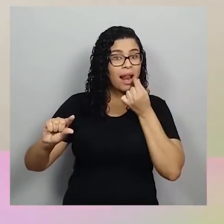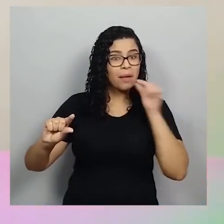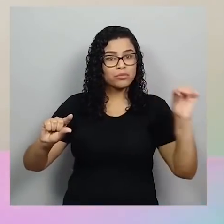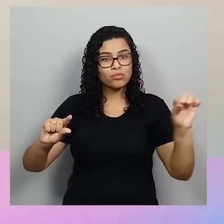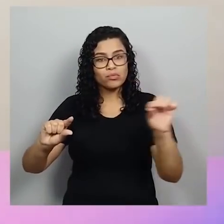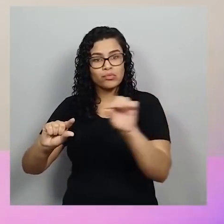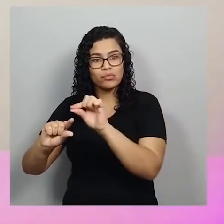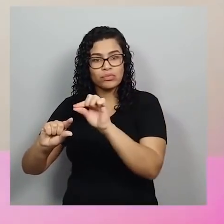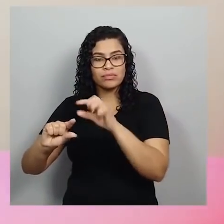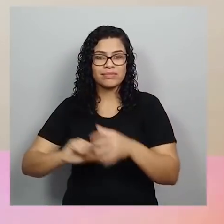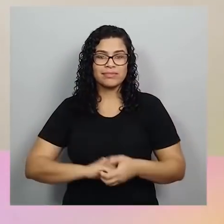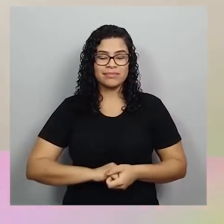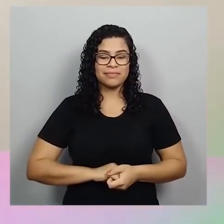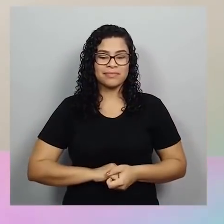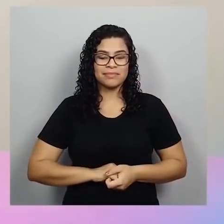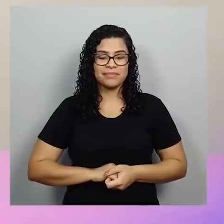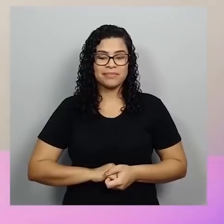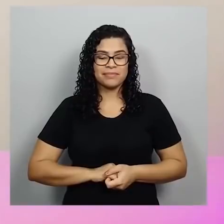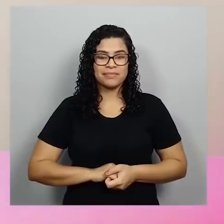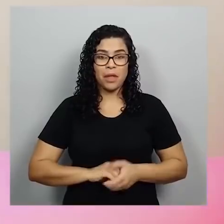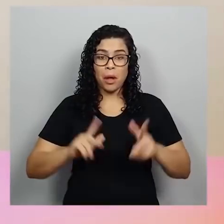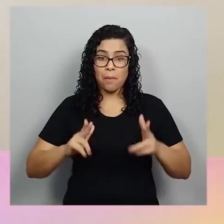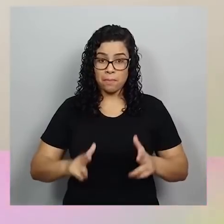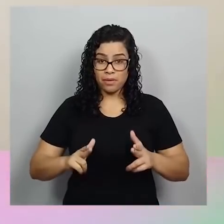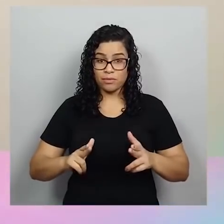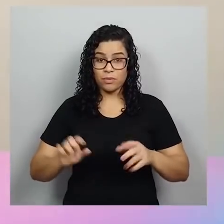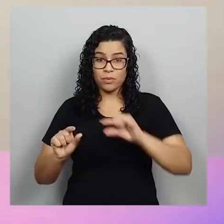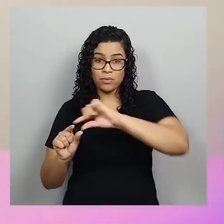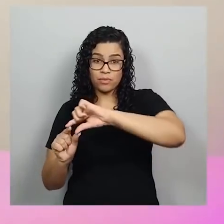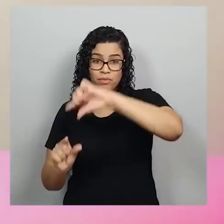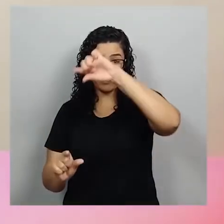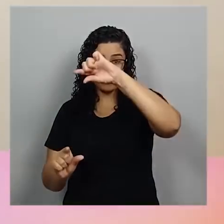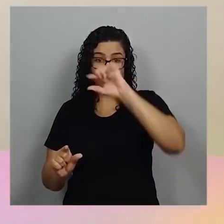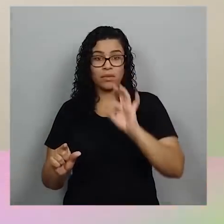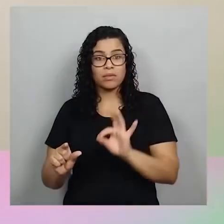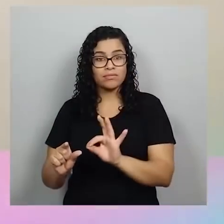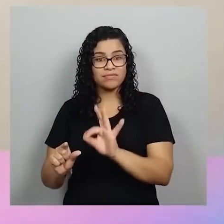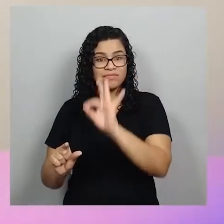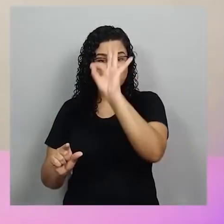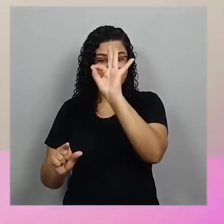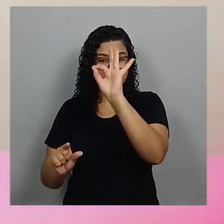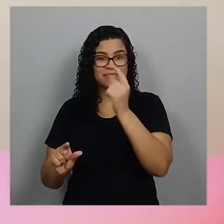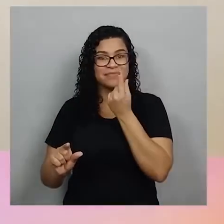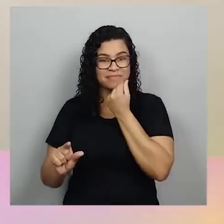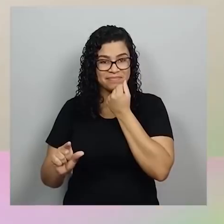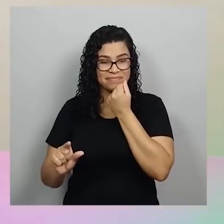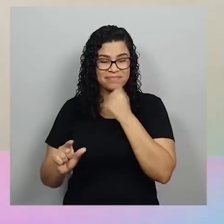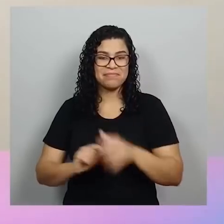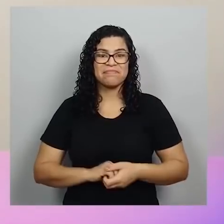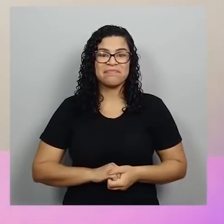folha e vou desenhar em volta. A mesma coisa do outro